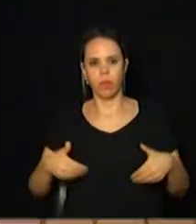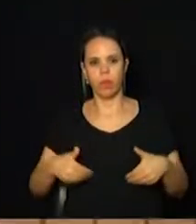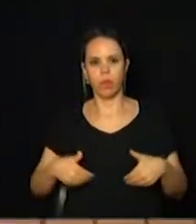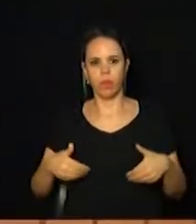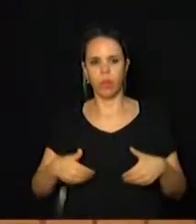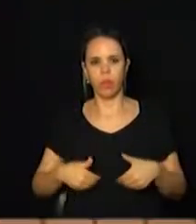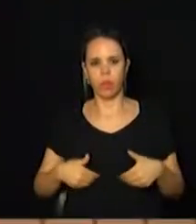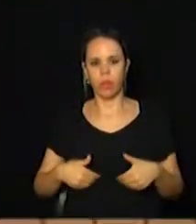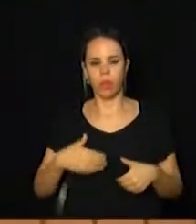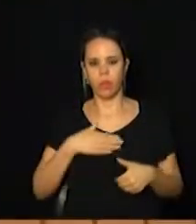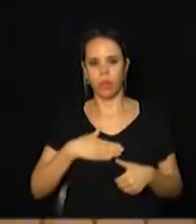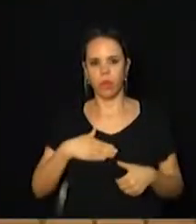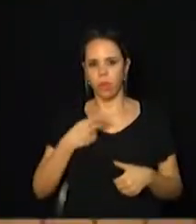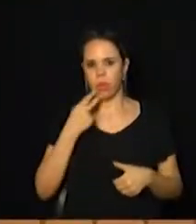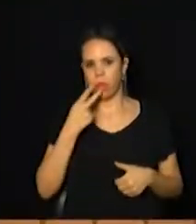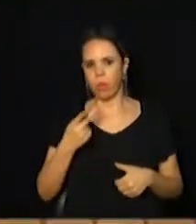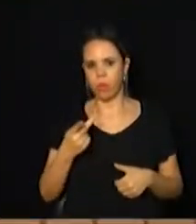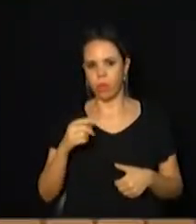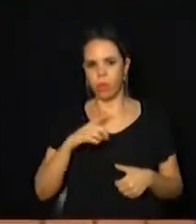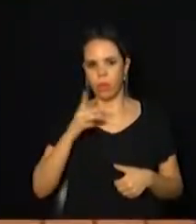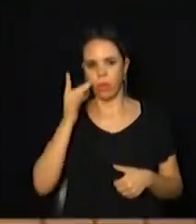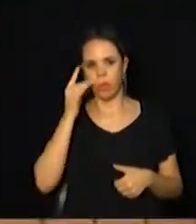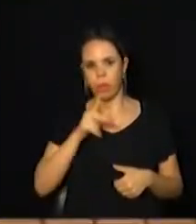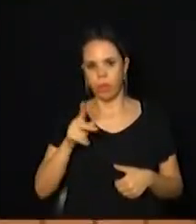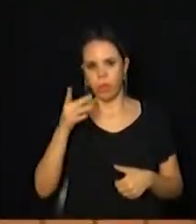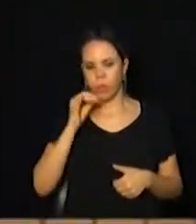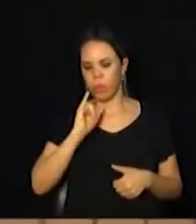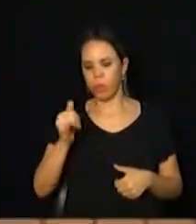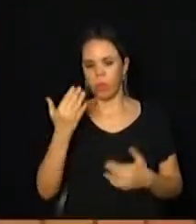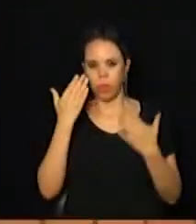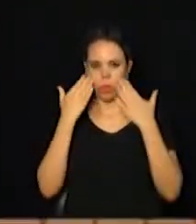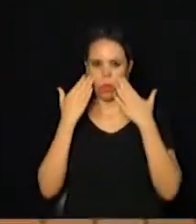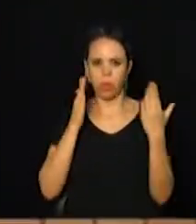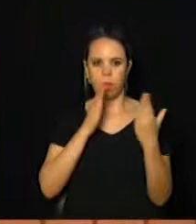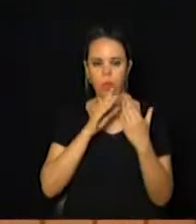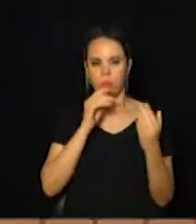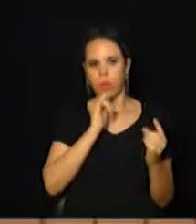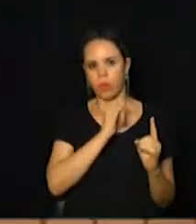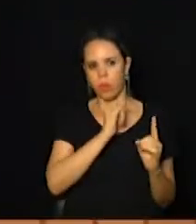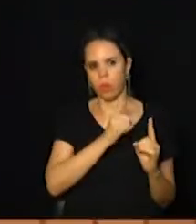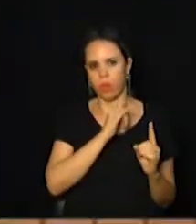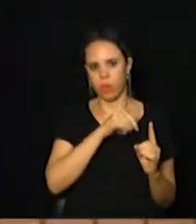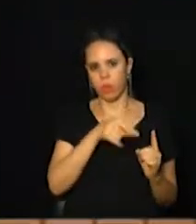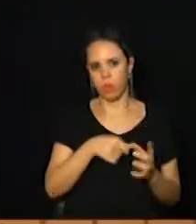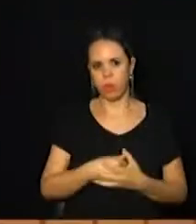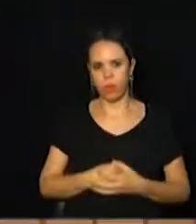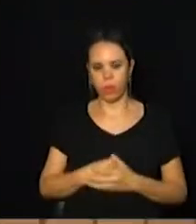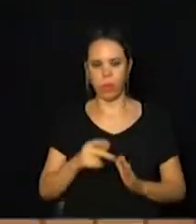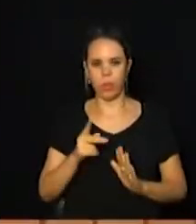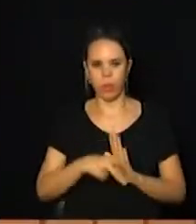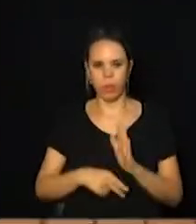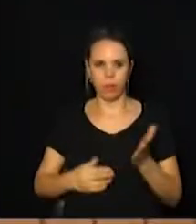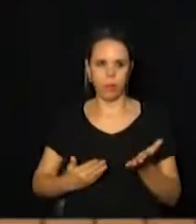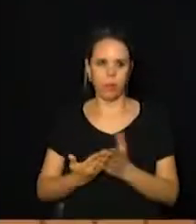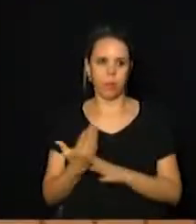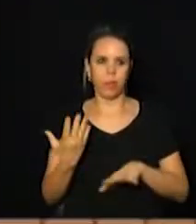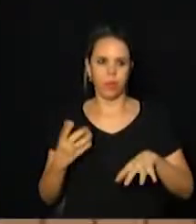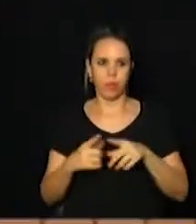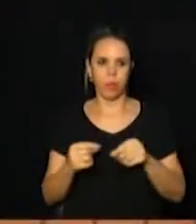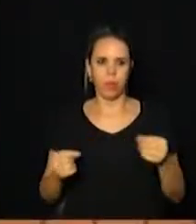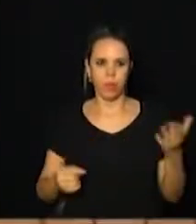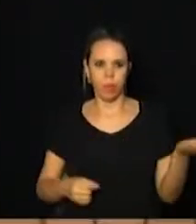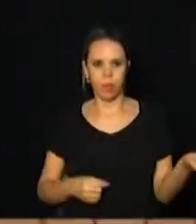agora eu gostaria muito se fosse ele tivesse presente aqui nós falar para ele se ele se projeto passar no Congresso